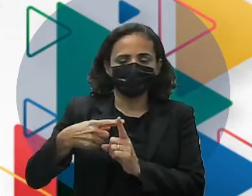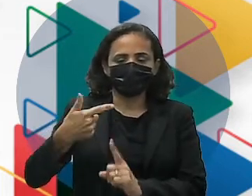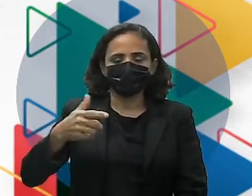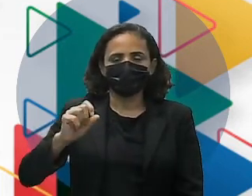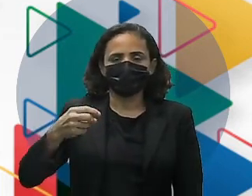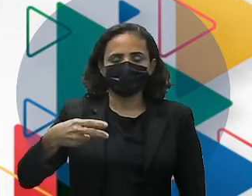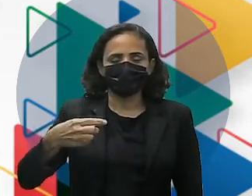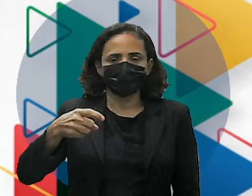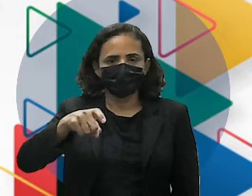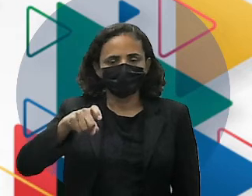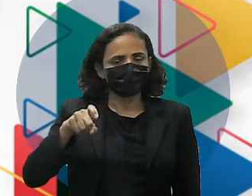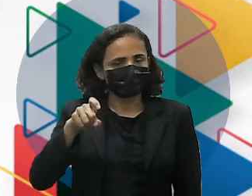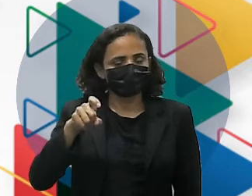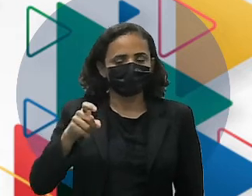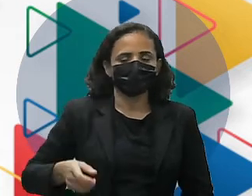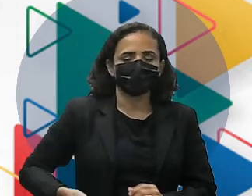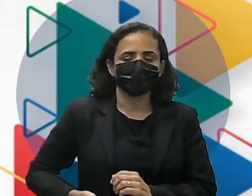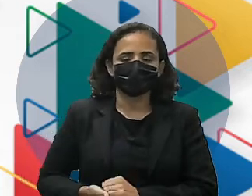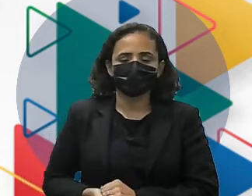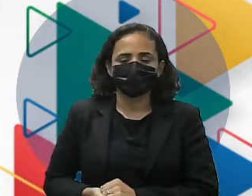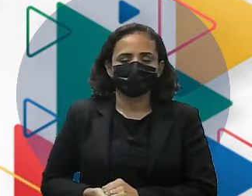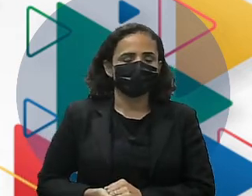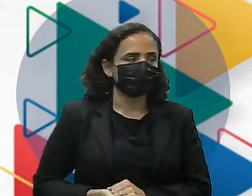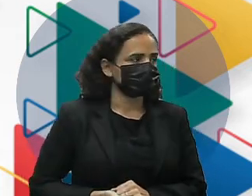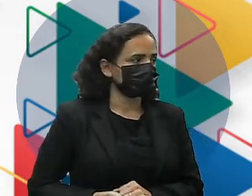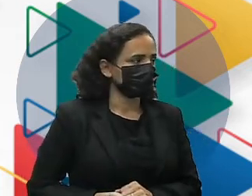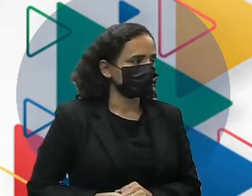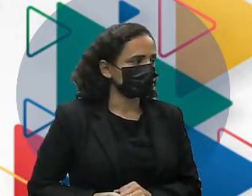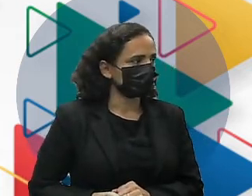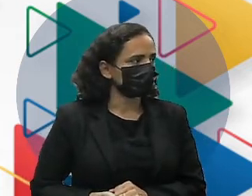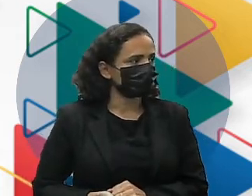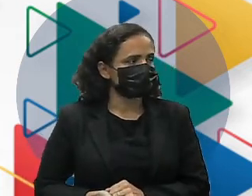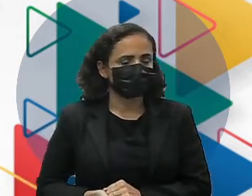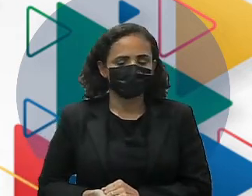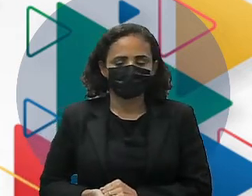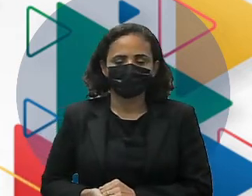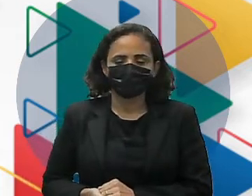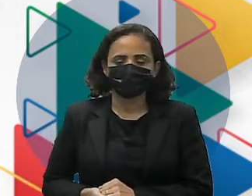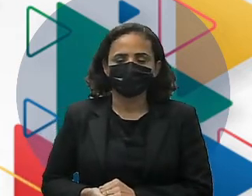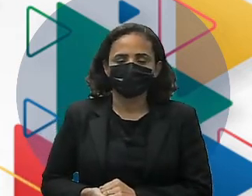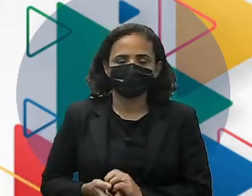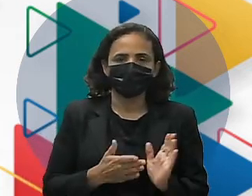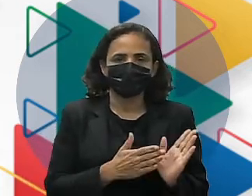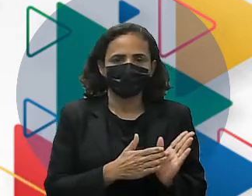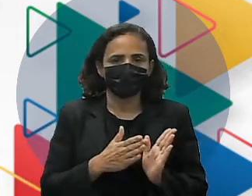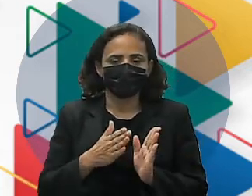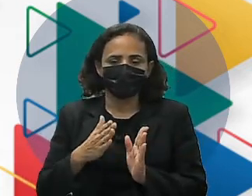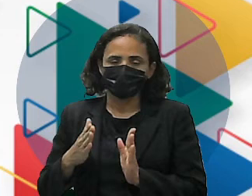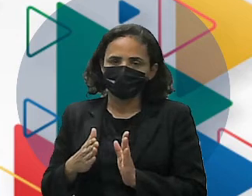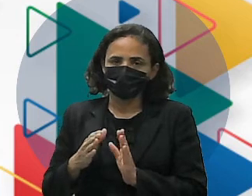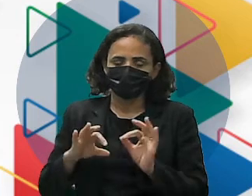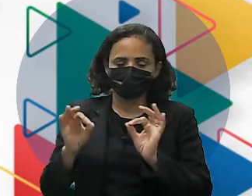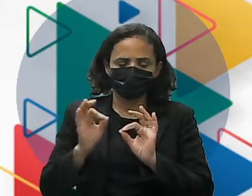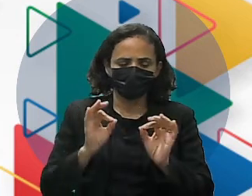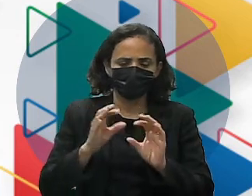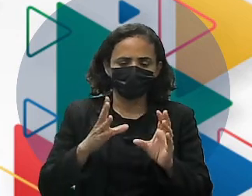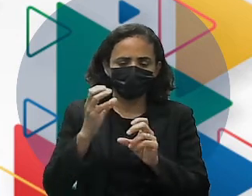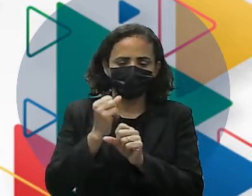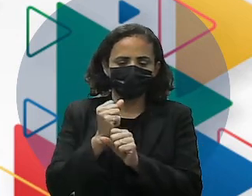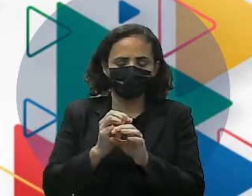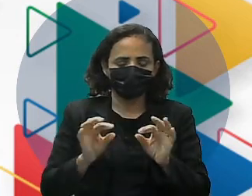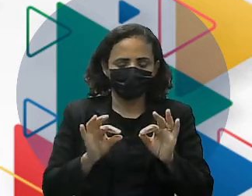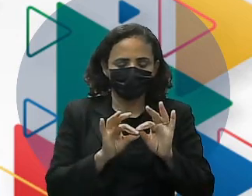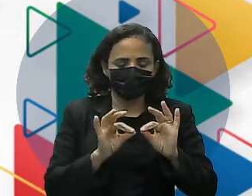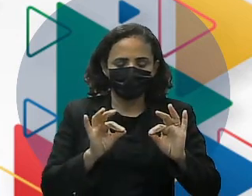a x. Não é assim? E vimos que o MMC é igual a 20. Então, galerinha, eu vou criar aqui uma